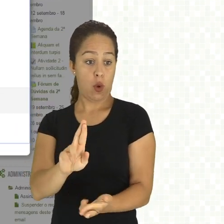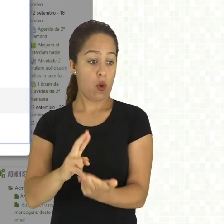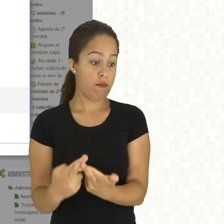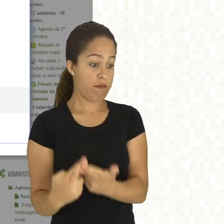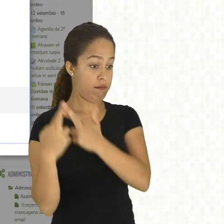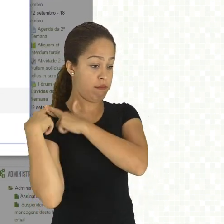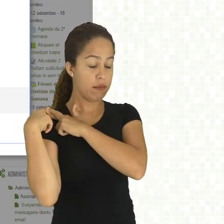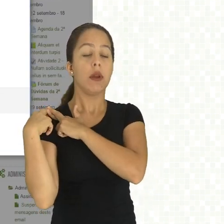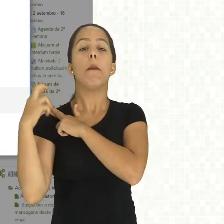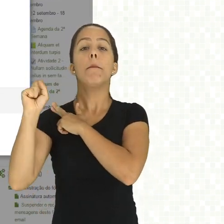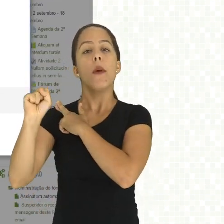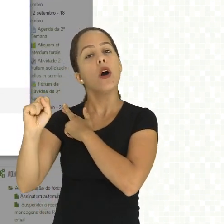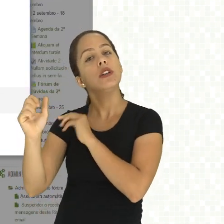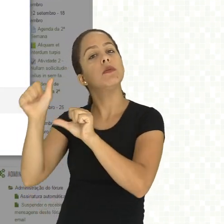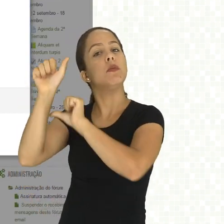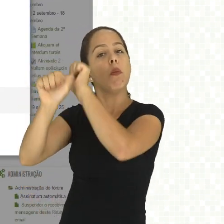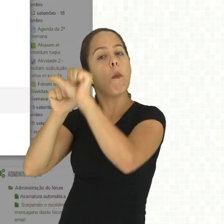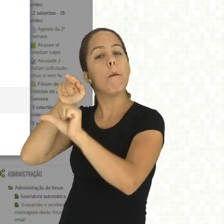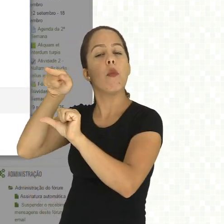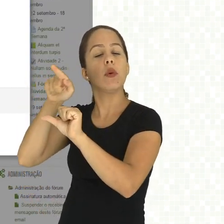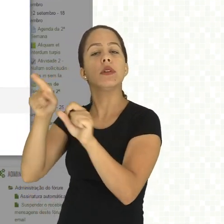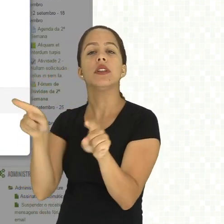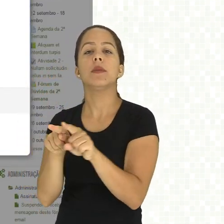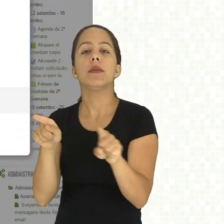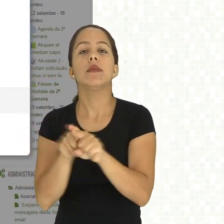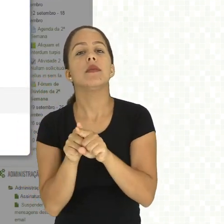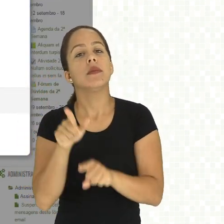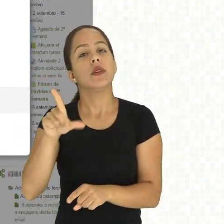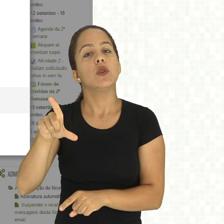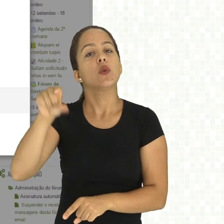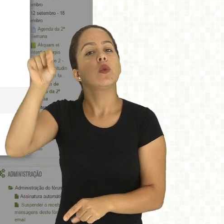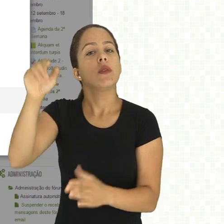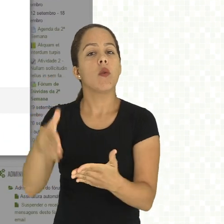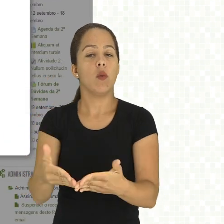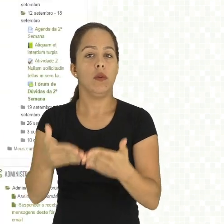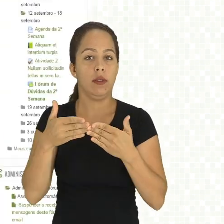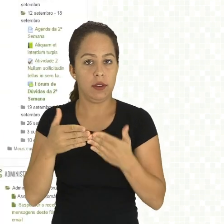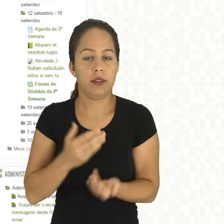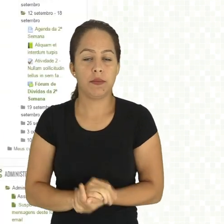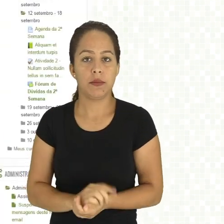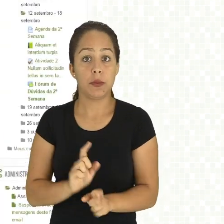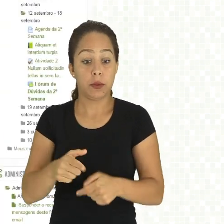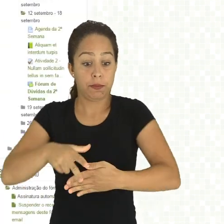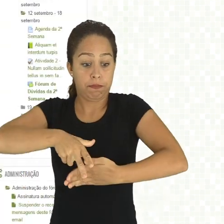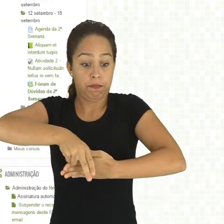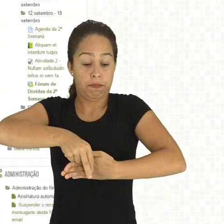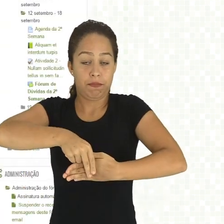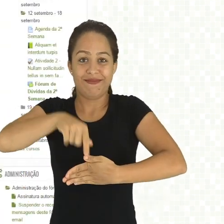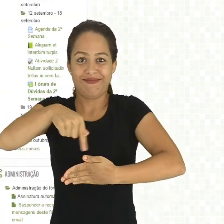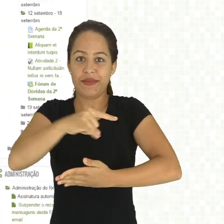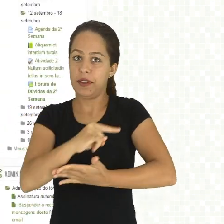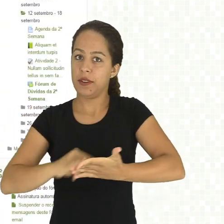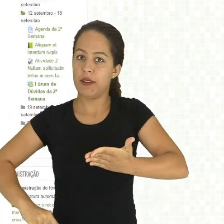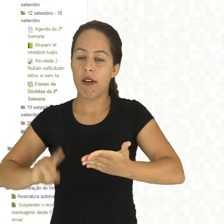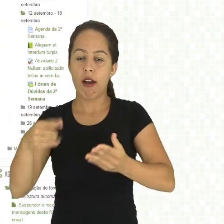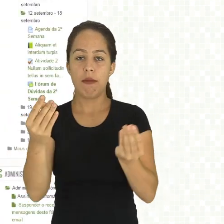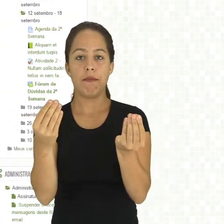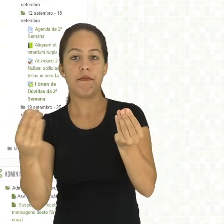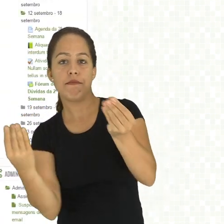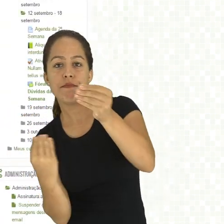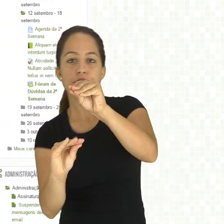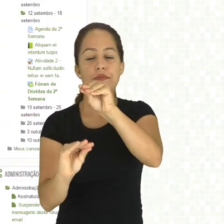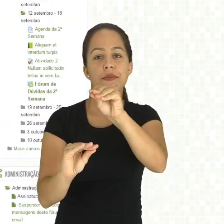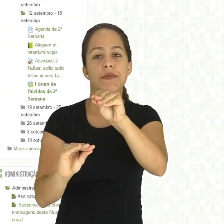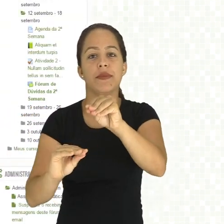do arquivo e escolher uma licença então clicando enviar este arquivo ele está anexando arquivo ao seu